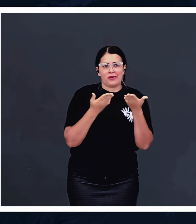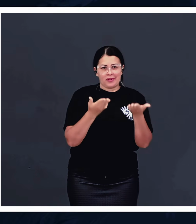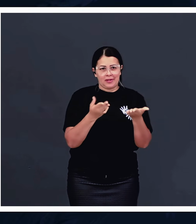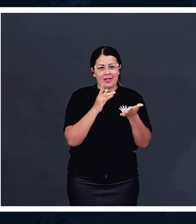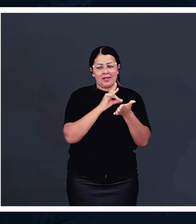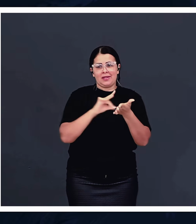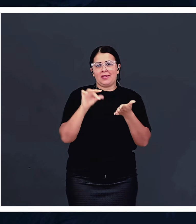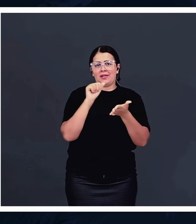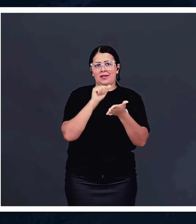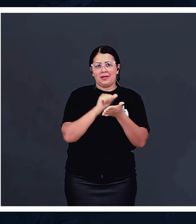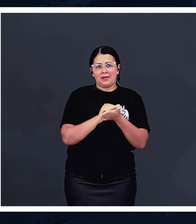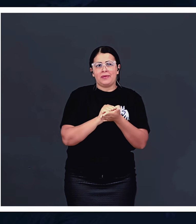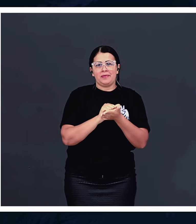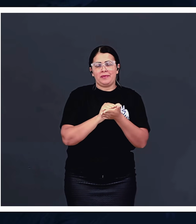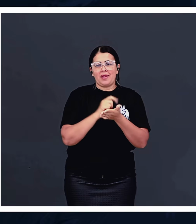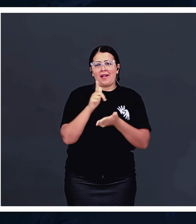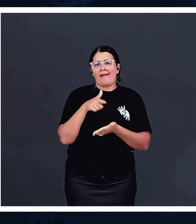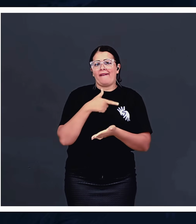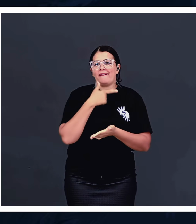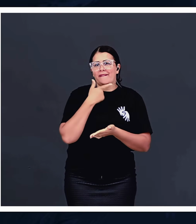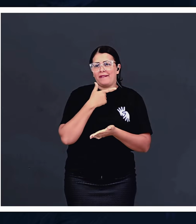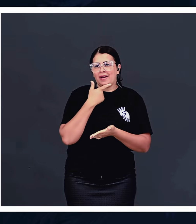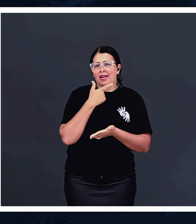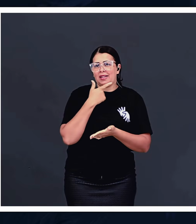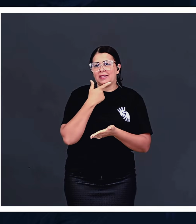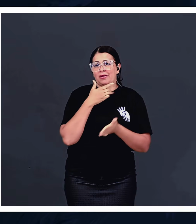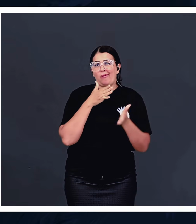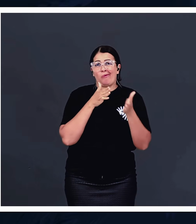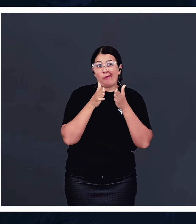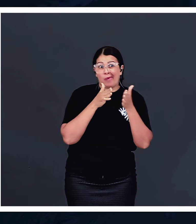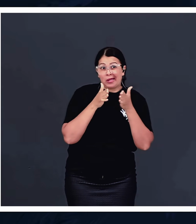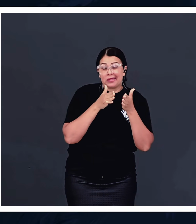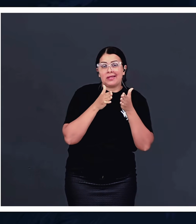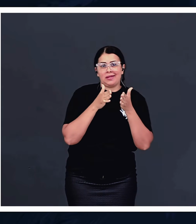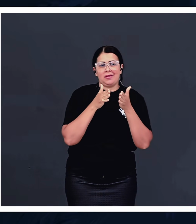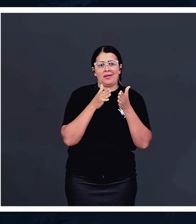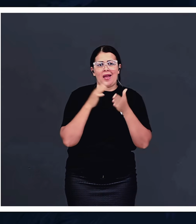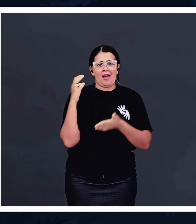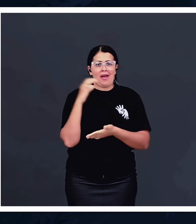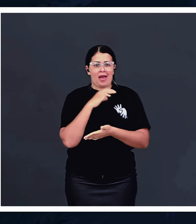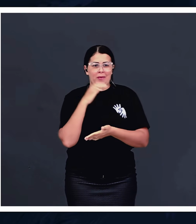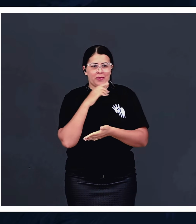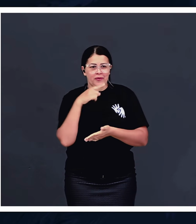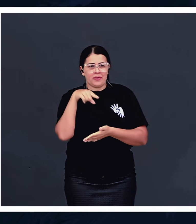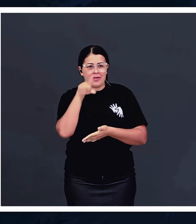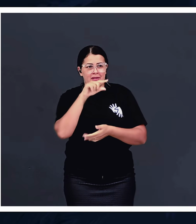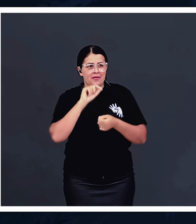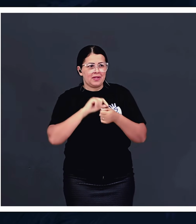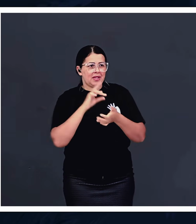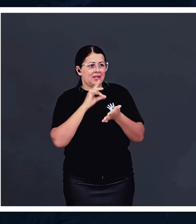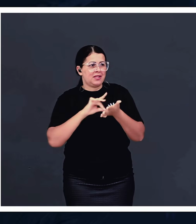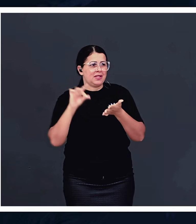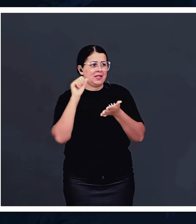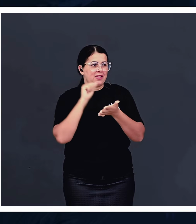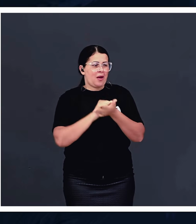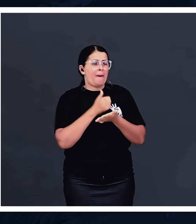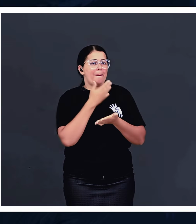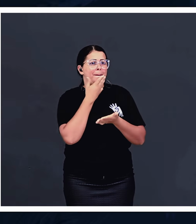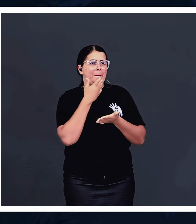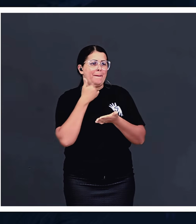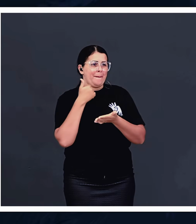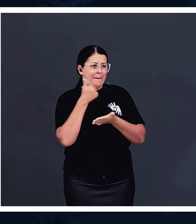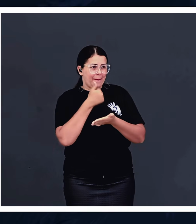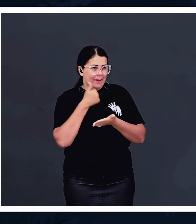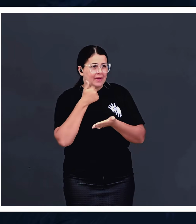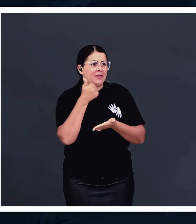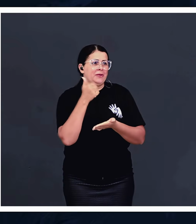na sua inscrição. As vagas são limitadas, então, o quanto antes você fizer a sua inscrição, você garante